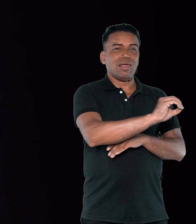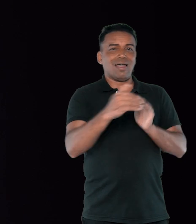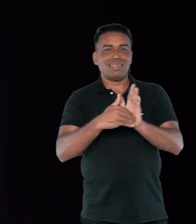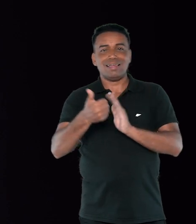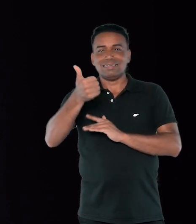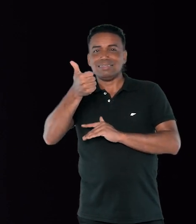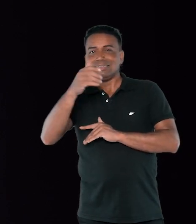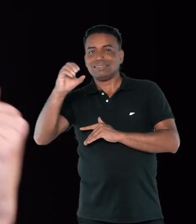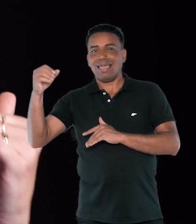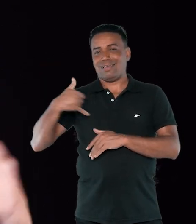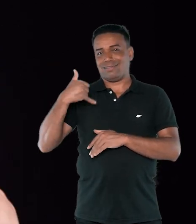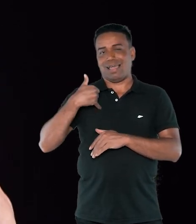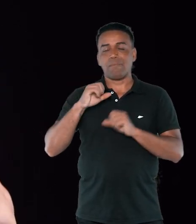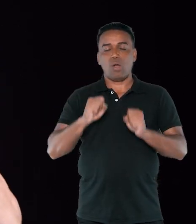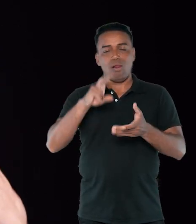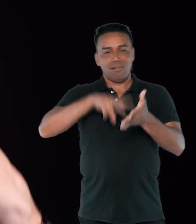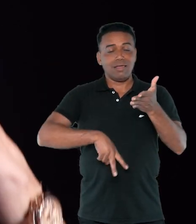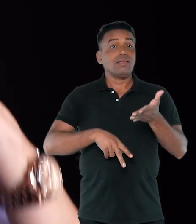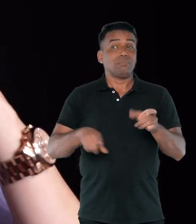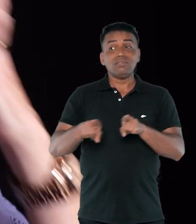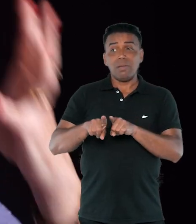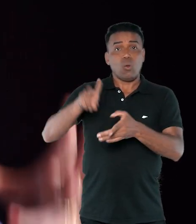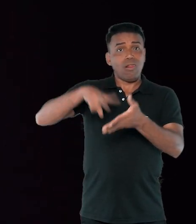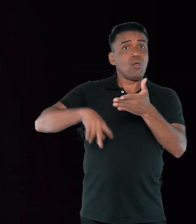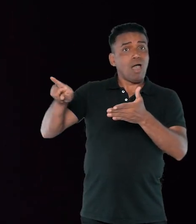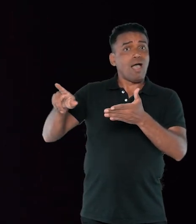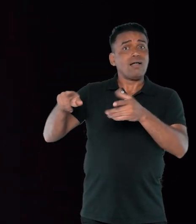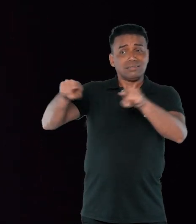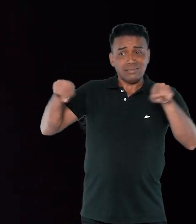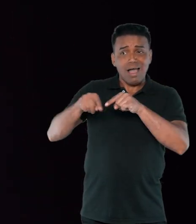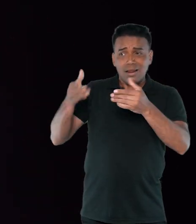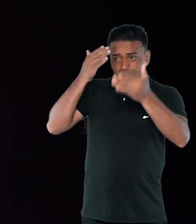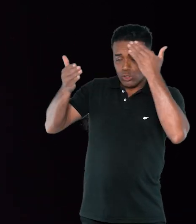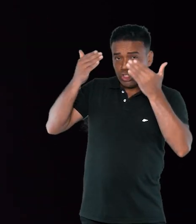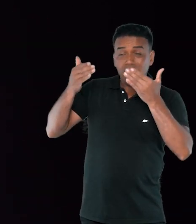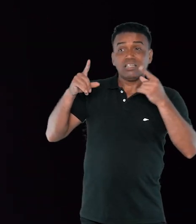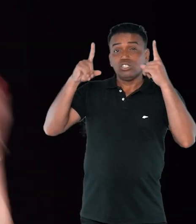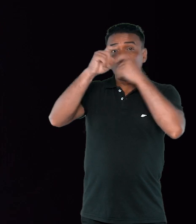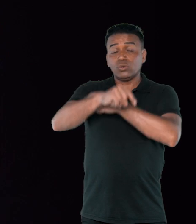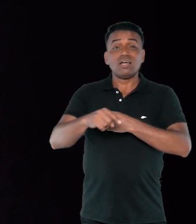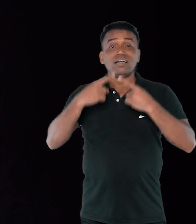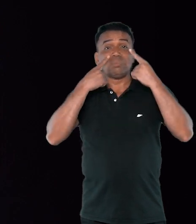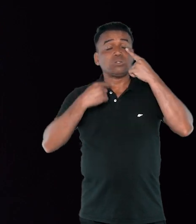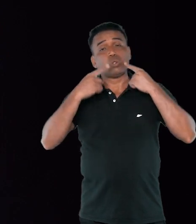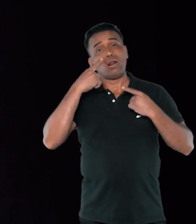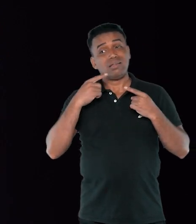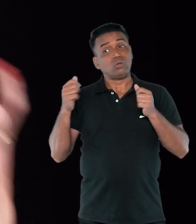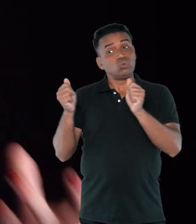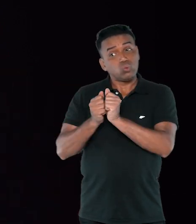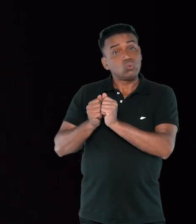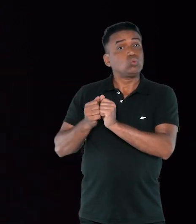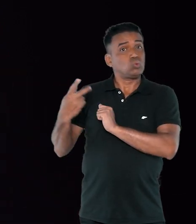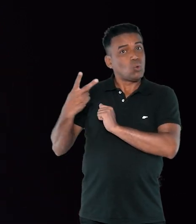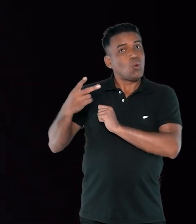madrinha do livro e eu mandava áudios para ela, falando: Cris, esse livro é uma coisa, ele tem uma potência terapêutica, ele é maravilhoso. E aí, quando ela